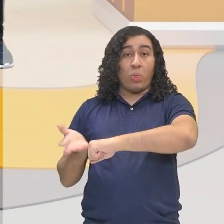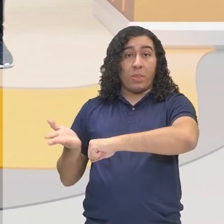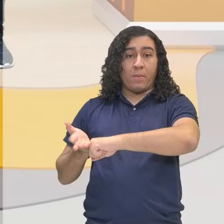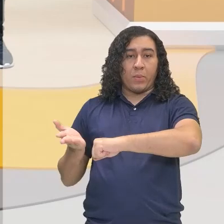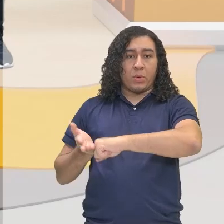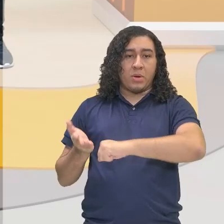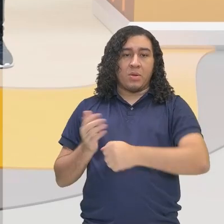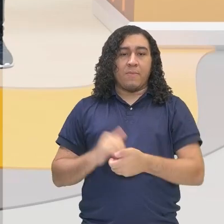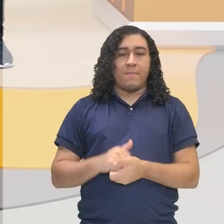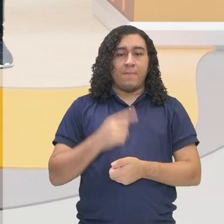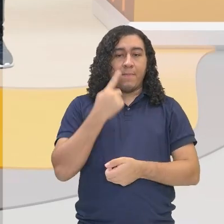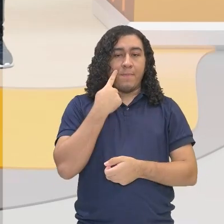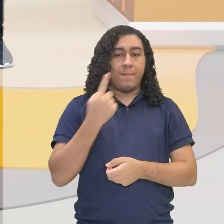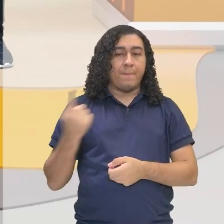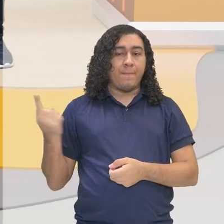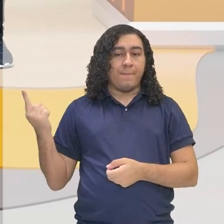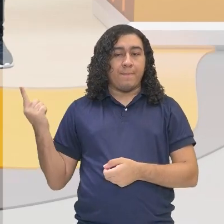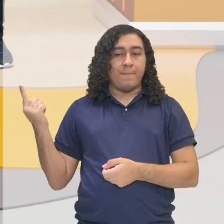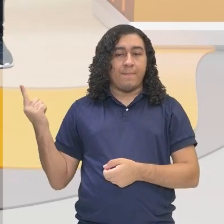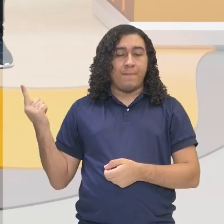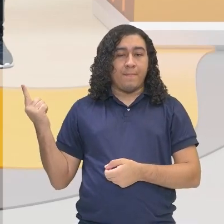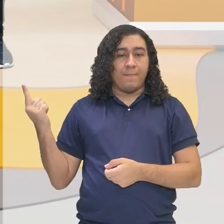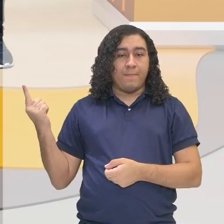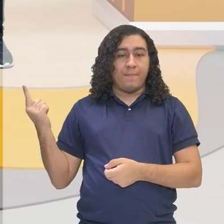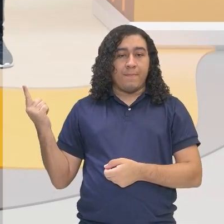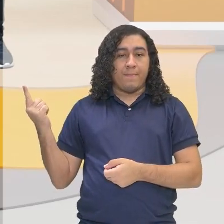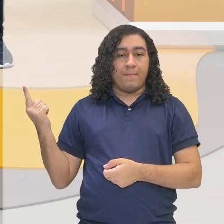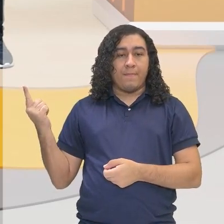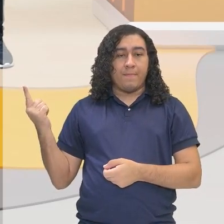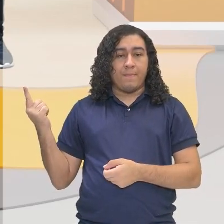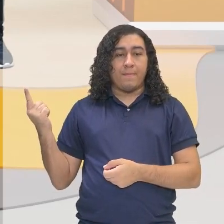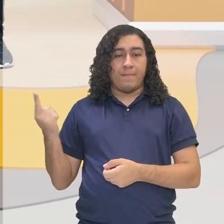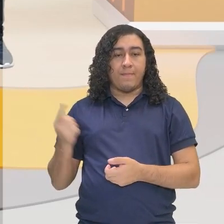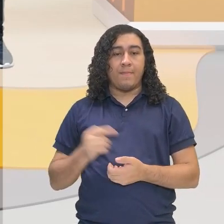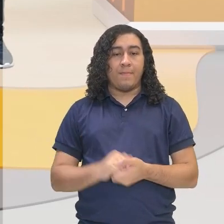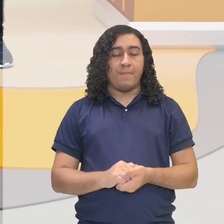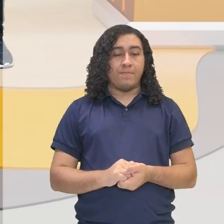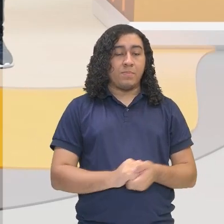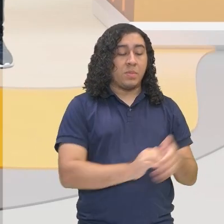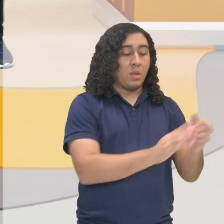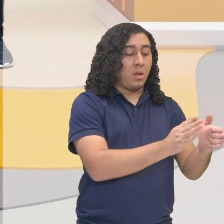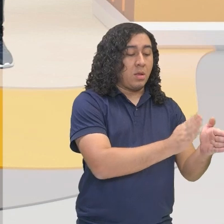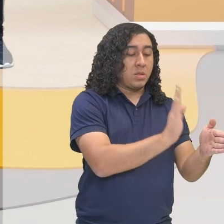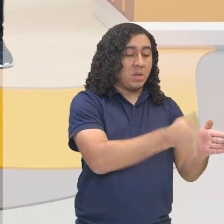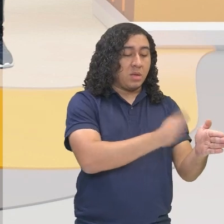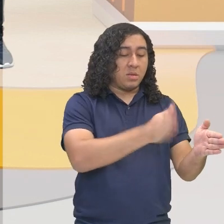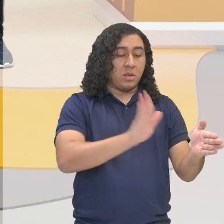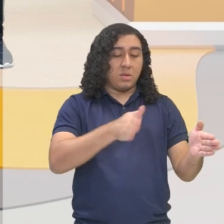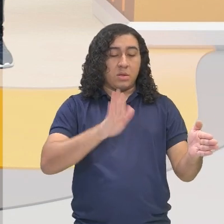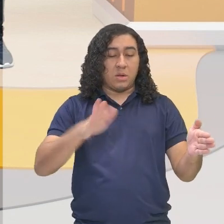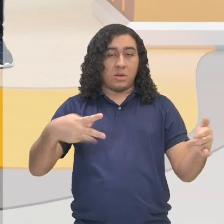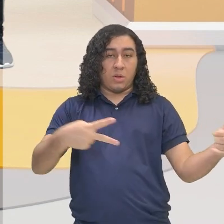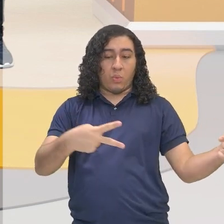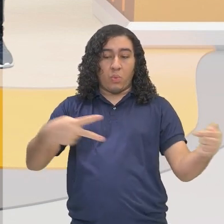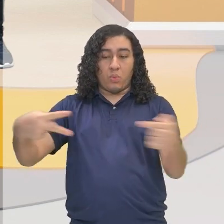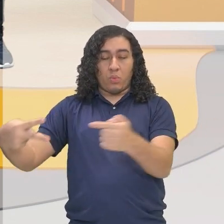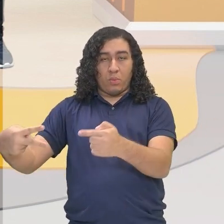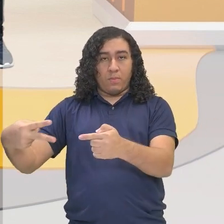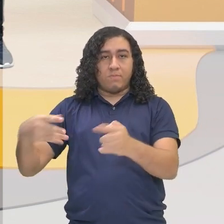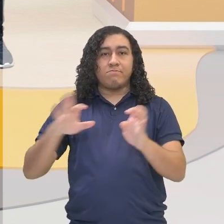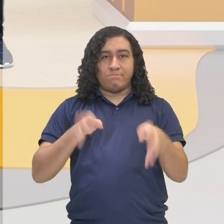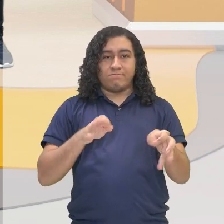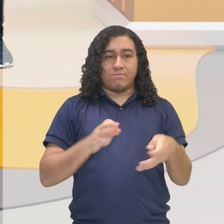Contemporânea. E é assim, né, que a história fica dividida em períodos: